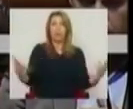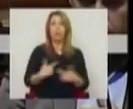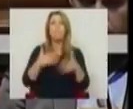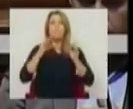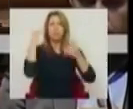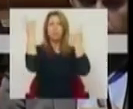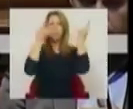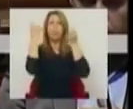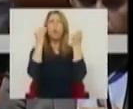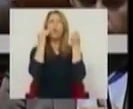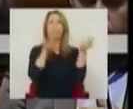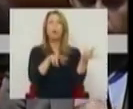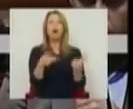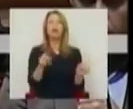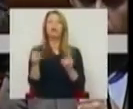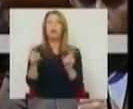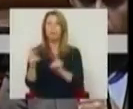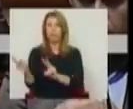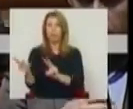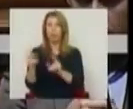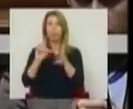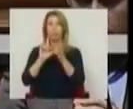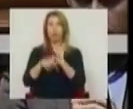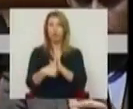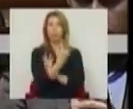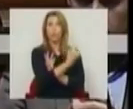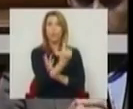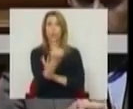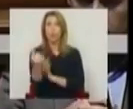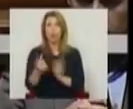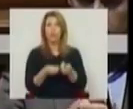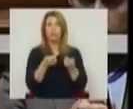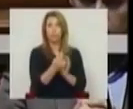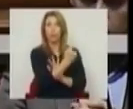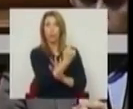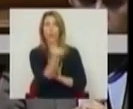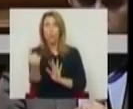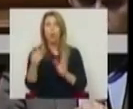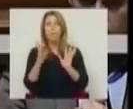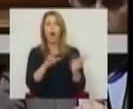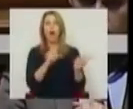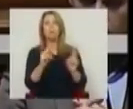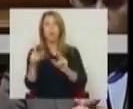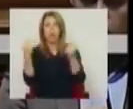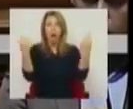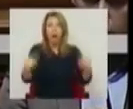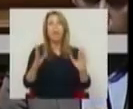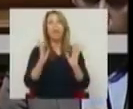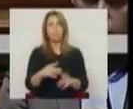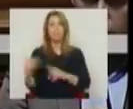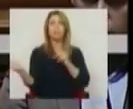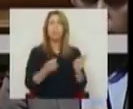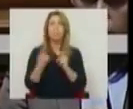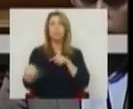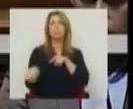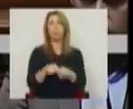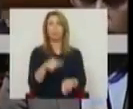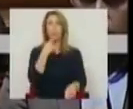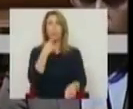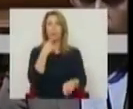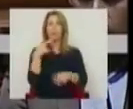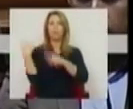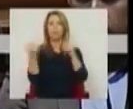as alternativas que existem para cada projeto de investimento e precisa de muito debate político. E este debate político, feito